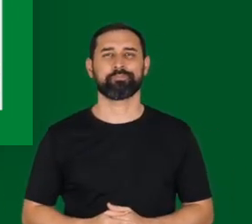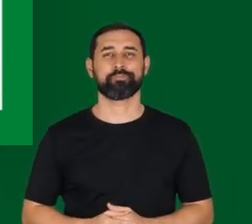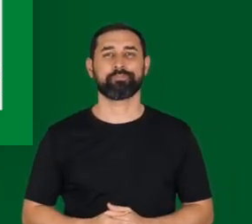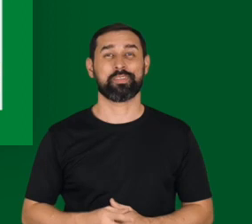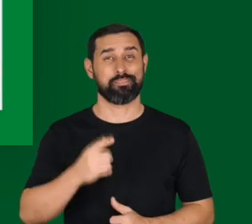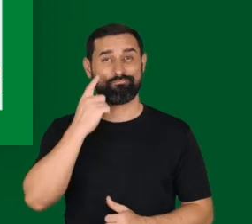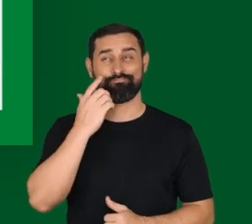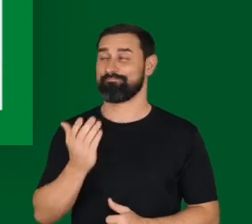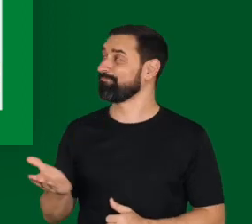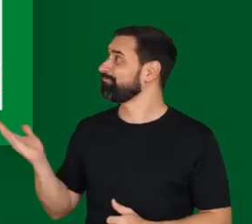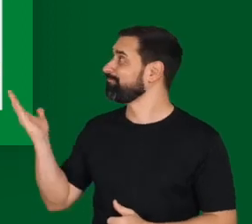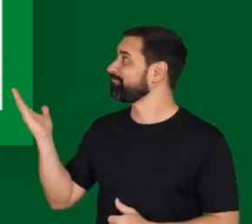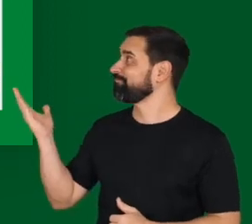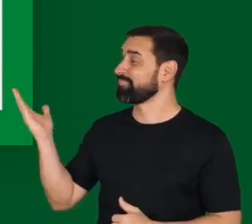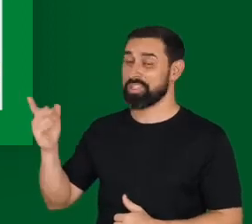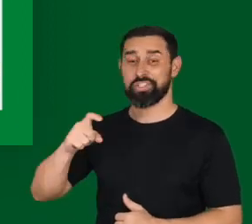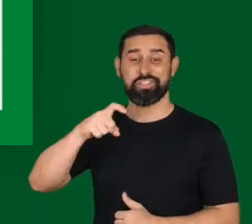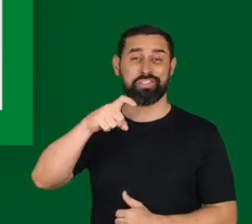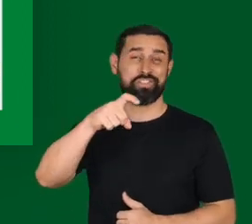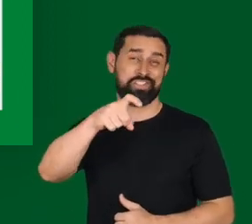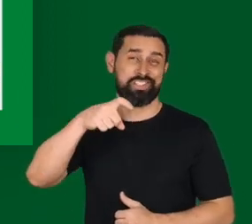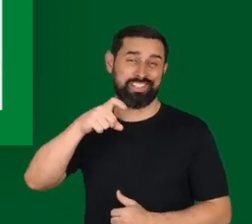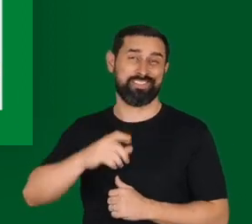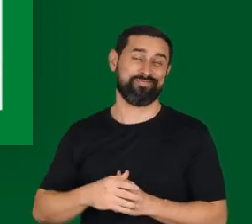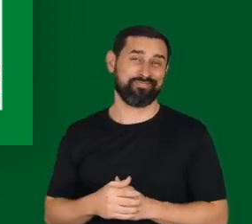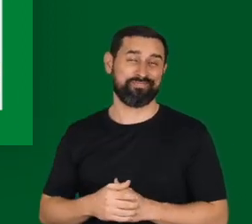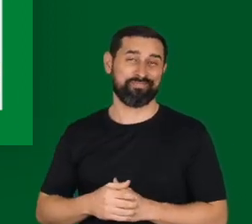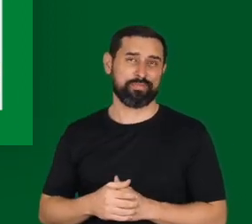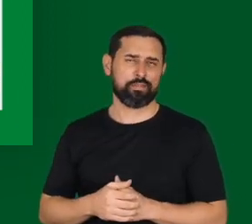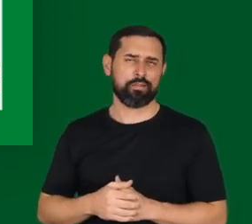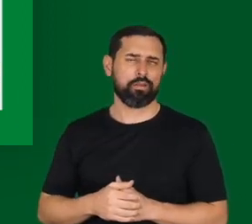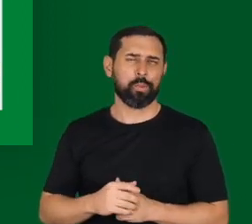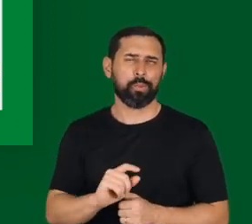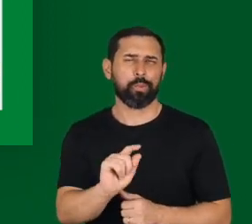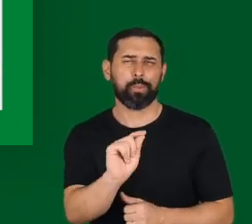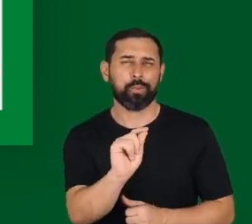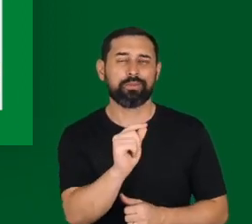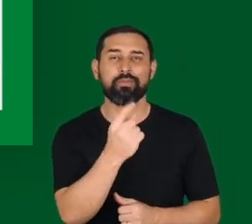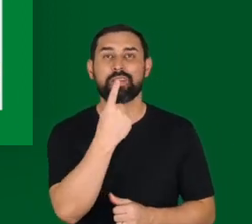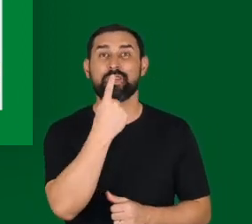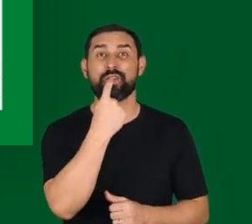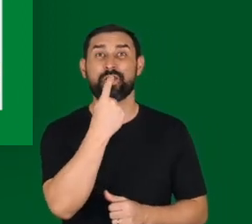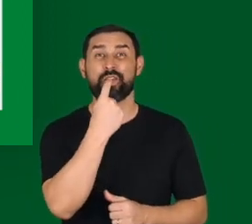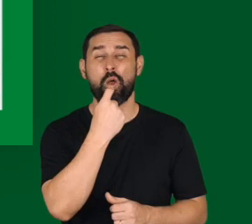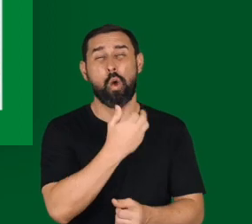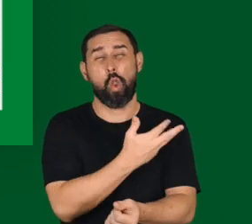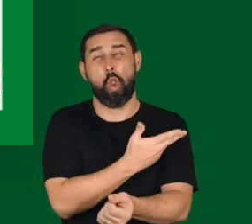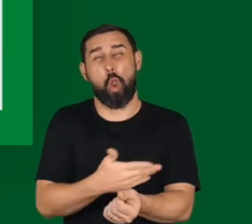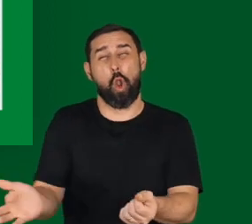X realmente é aquele sangramento, se tratando de um sangramento